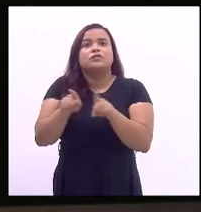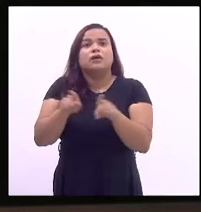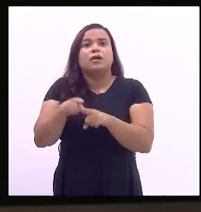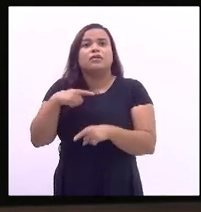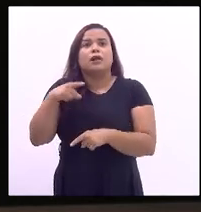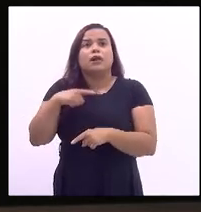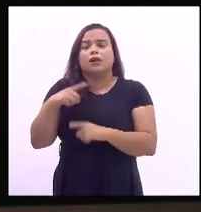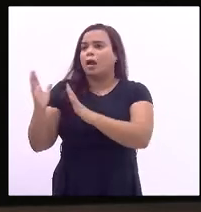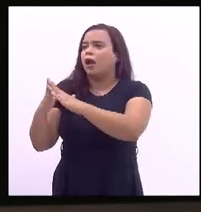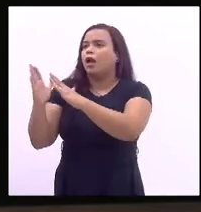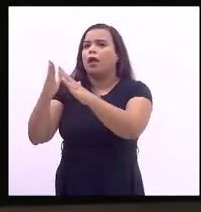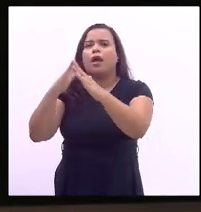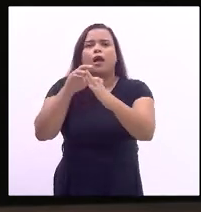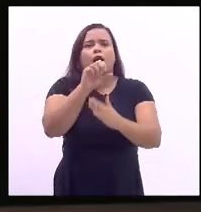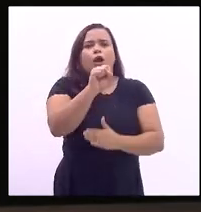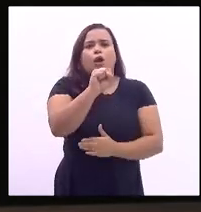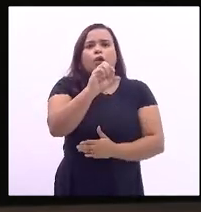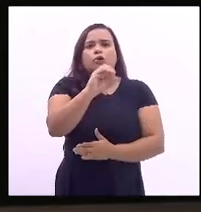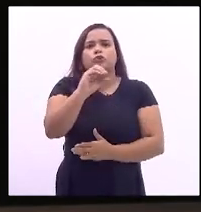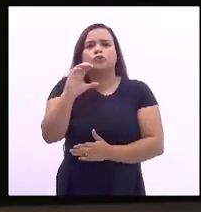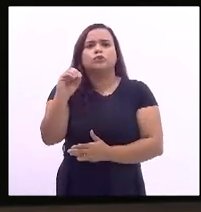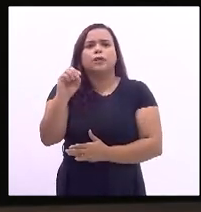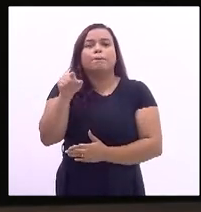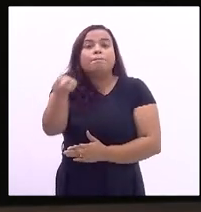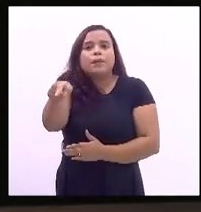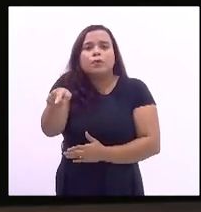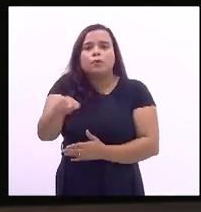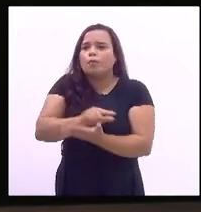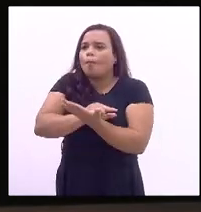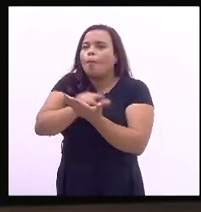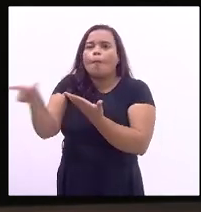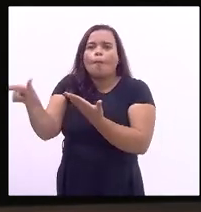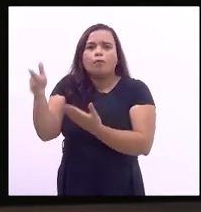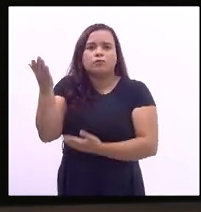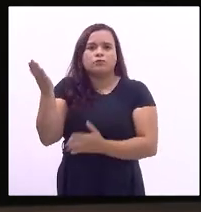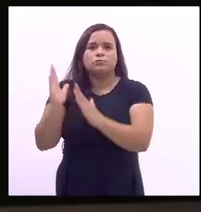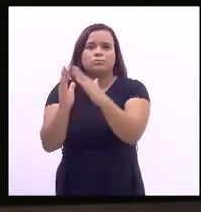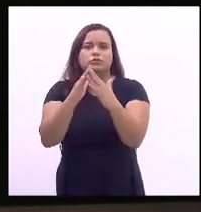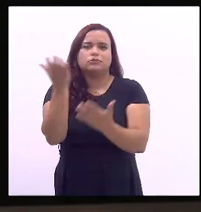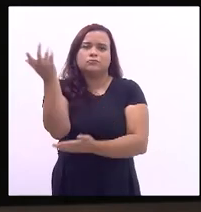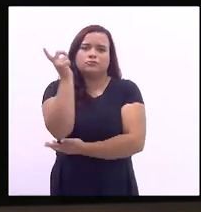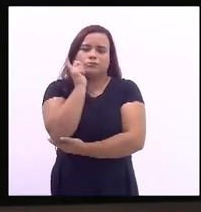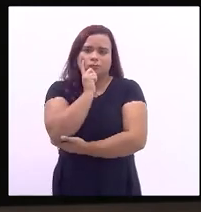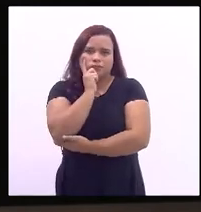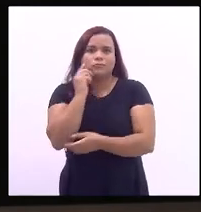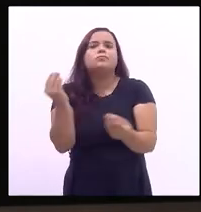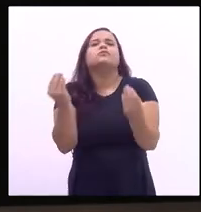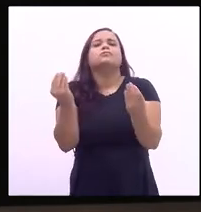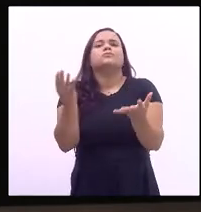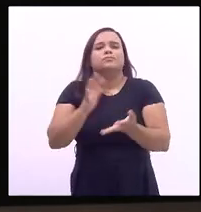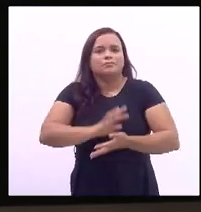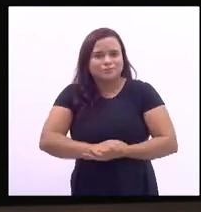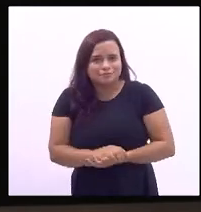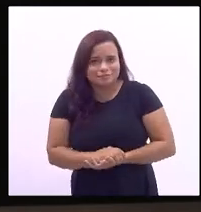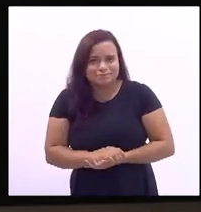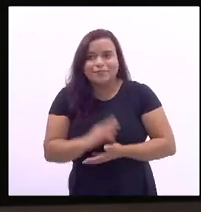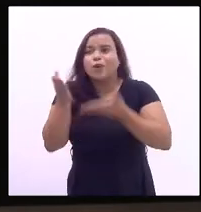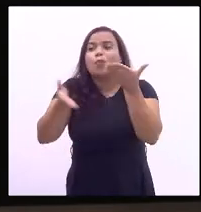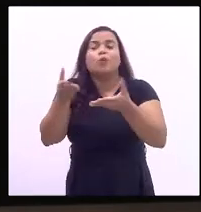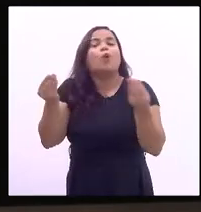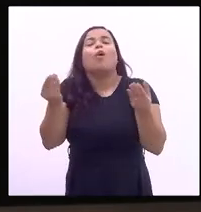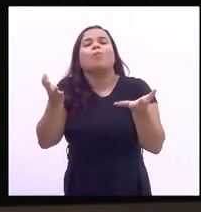800 mil para Dias totalmente desocupadas o pão do como é que isso Deva ser tratado